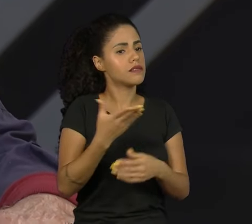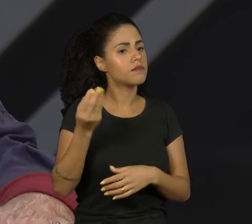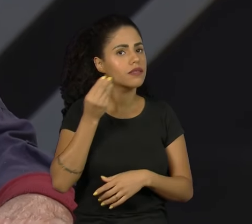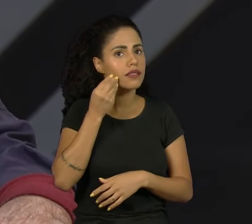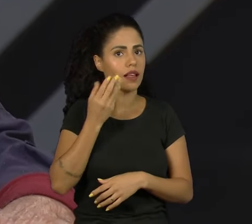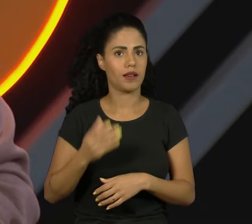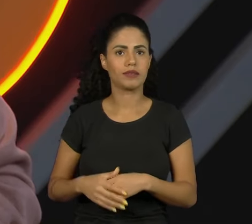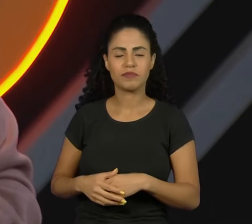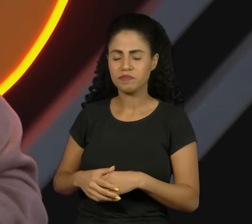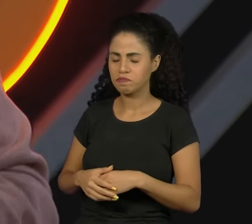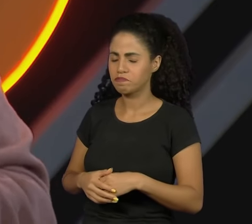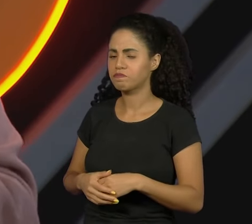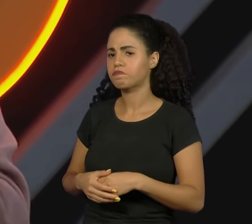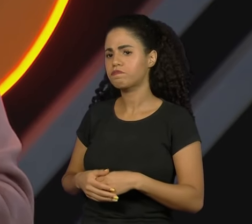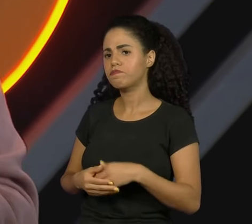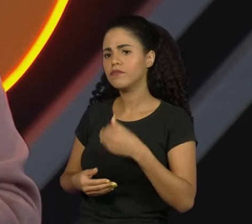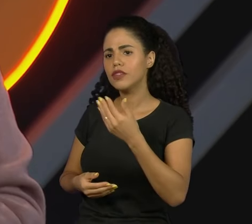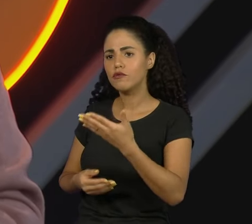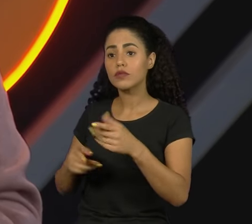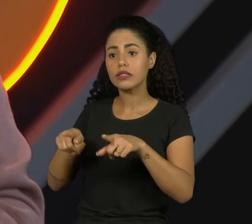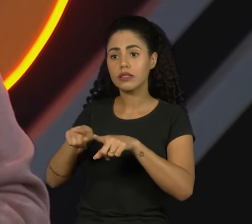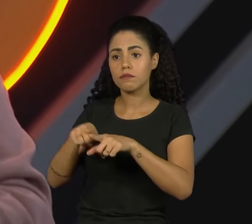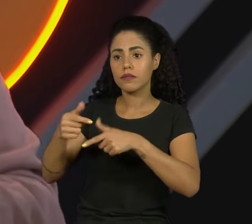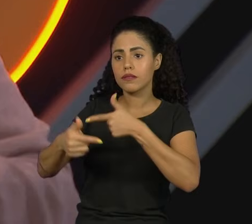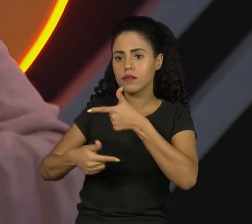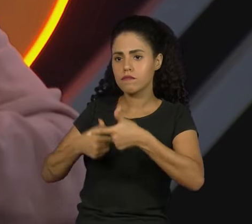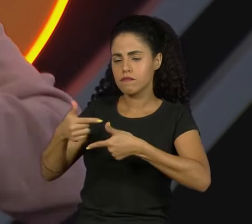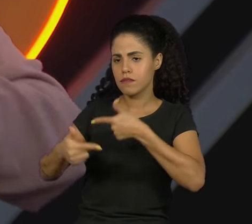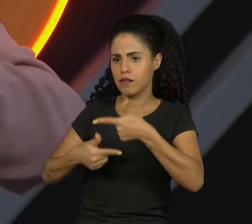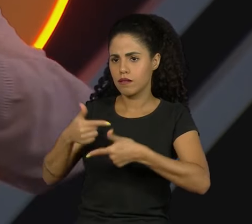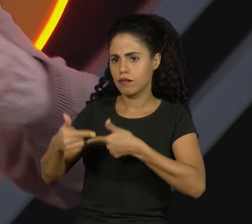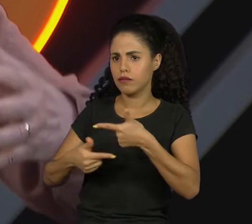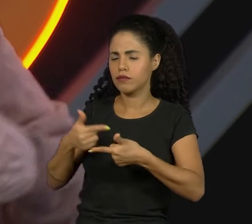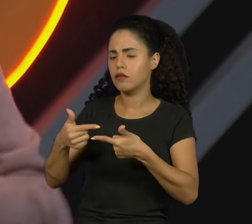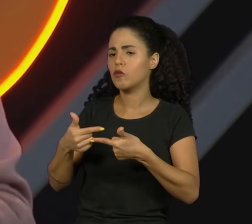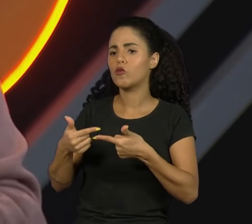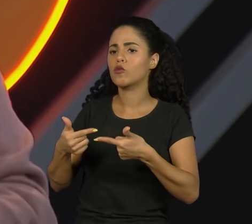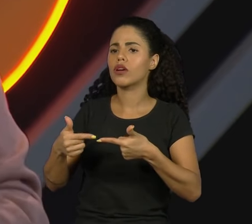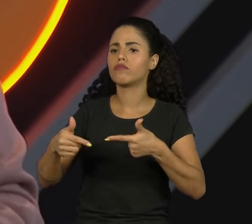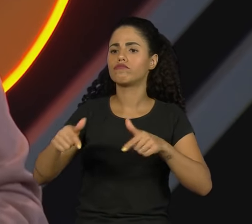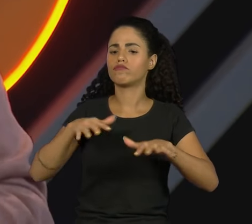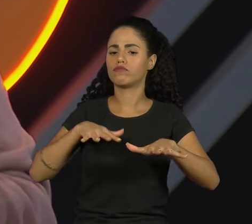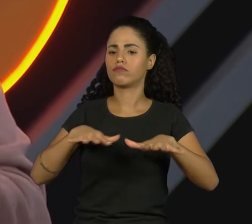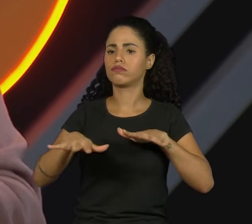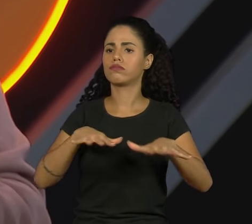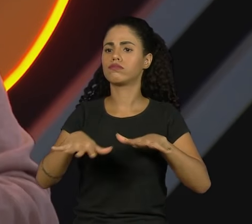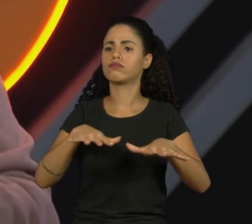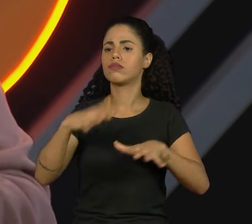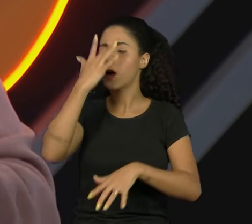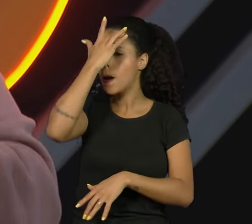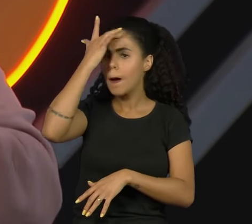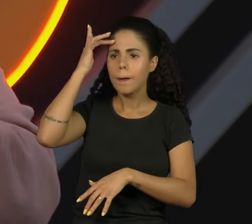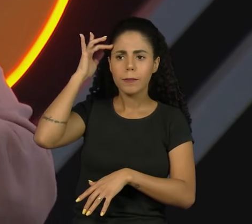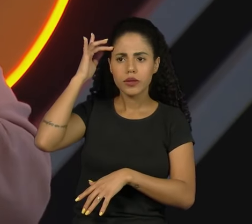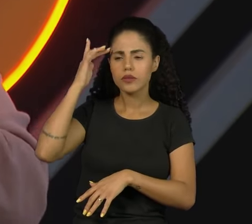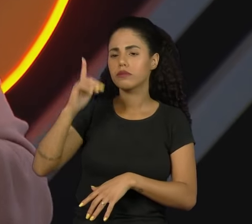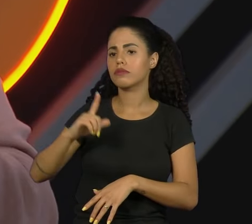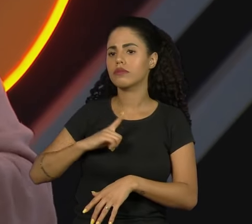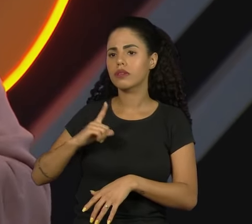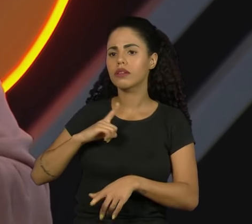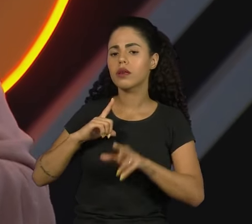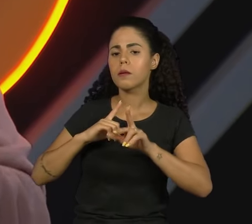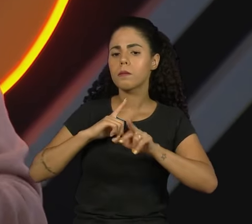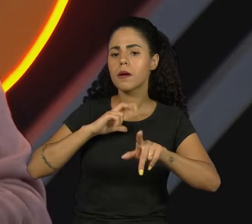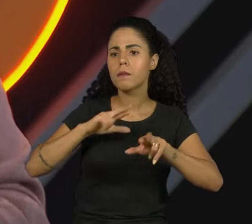grande. Você também trabalha com o movimento para pessoas com